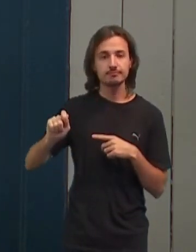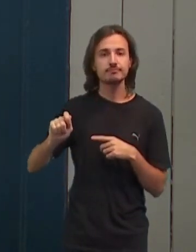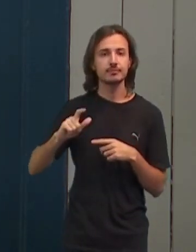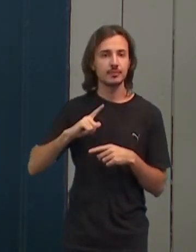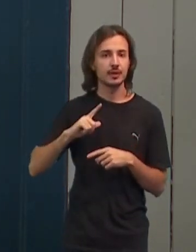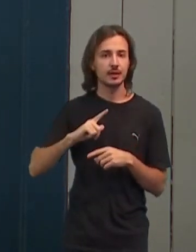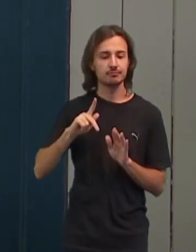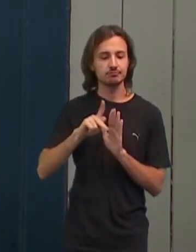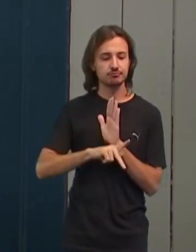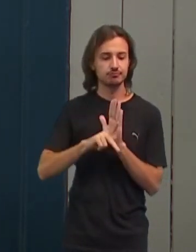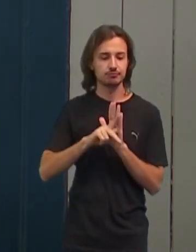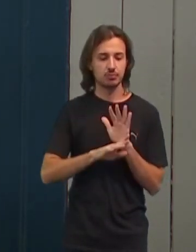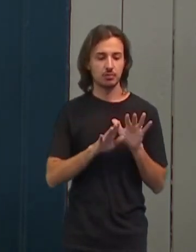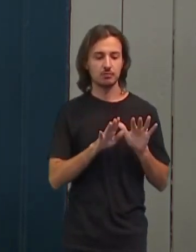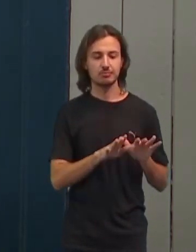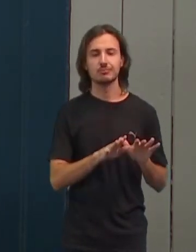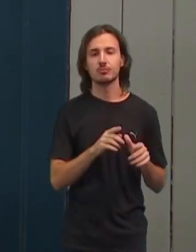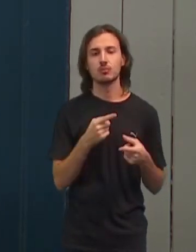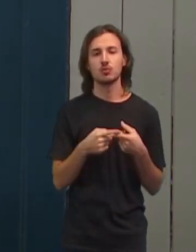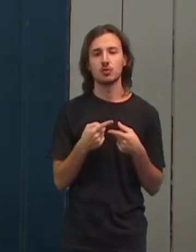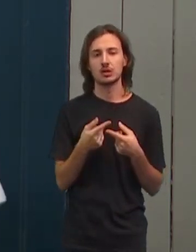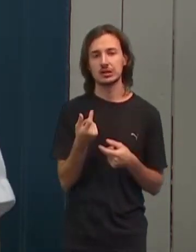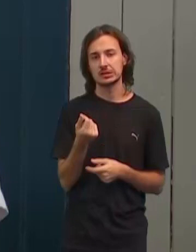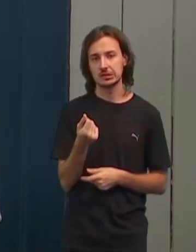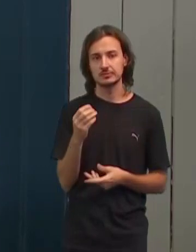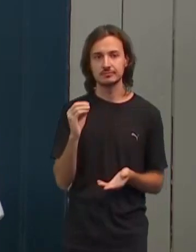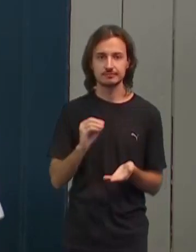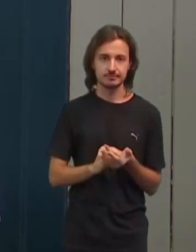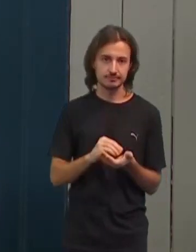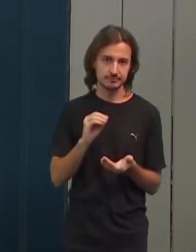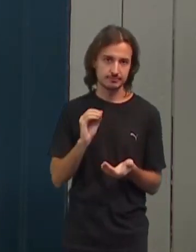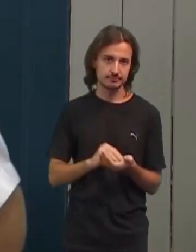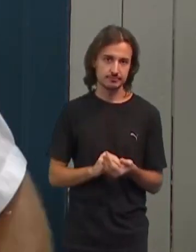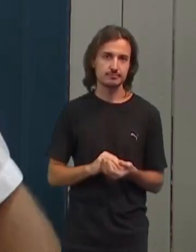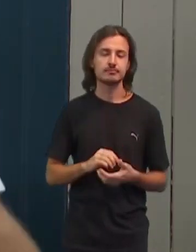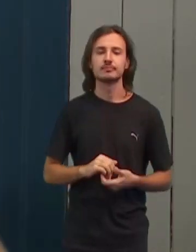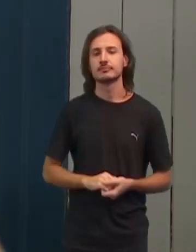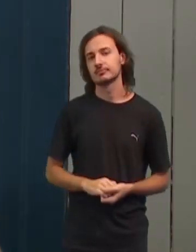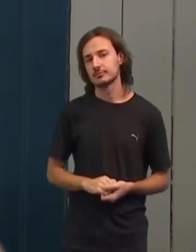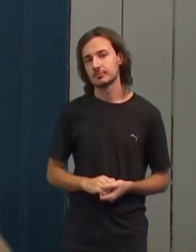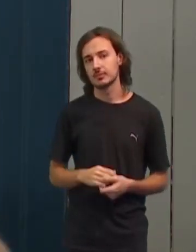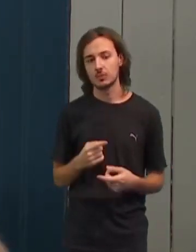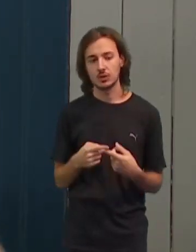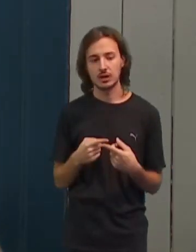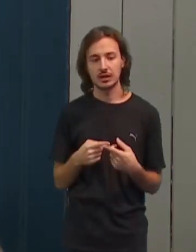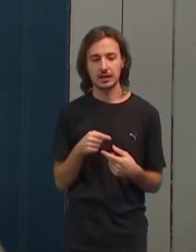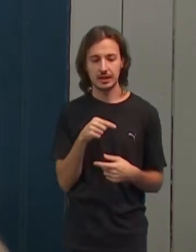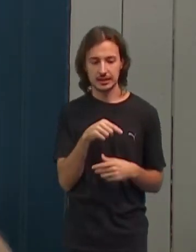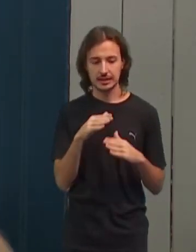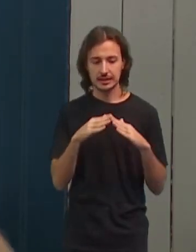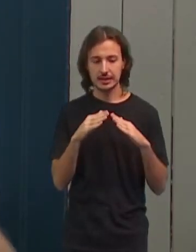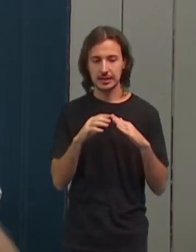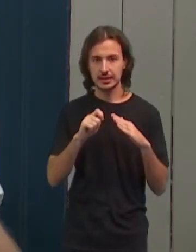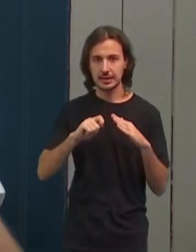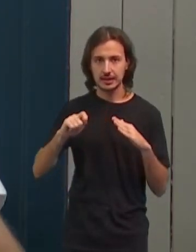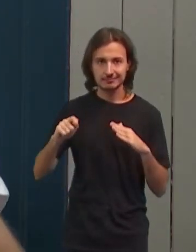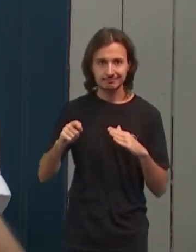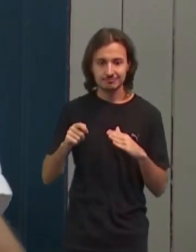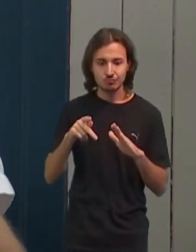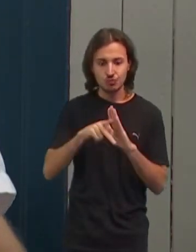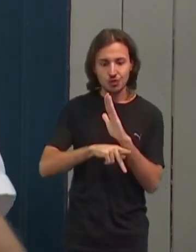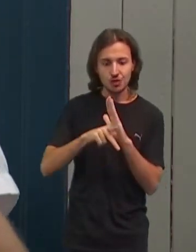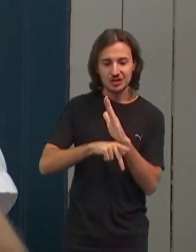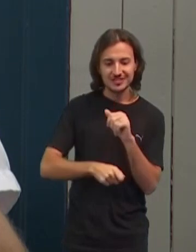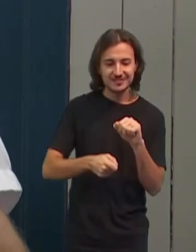parados por falta de verba, a associação sozinha não é capaz de bancar o projeto. Isso